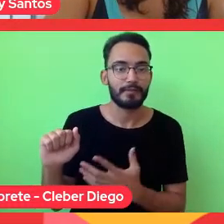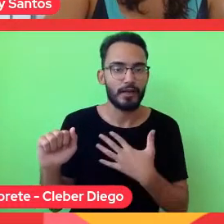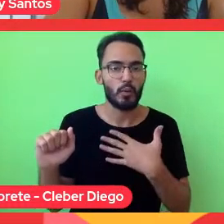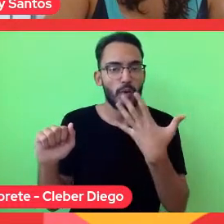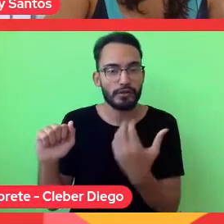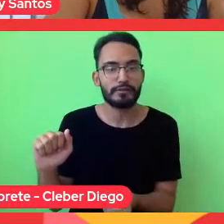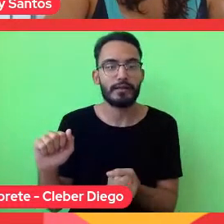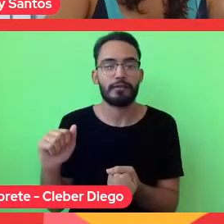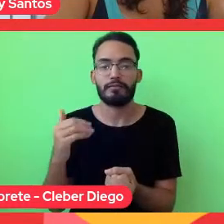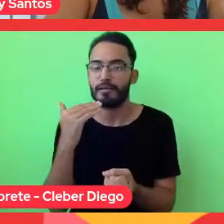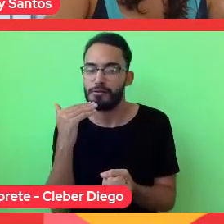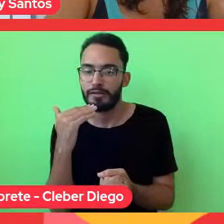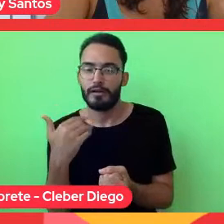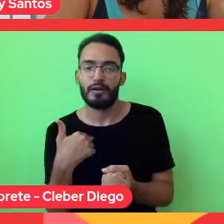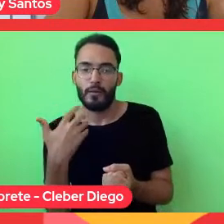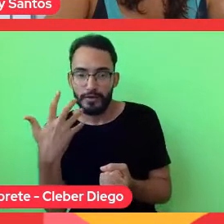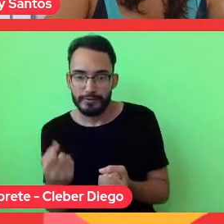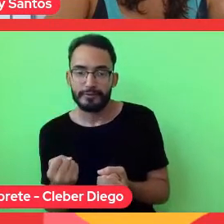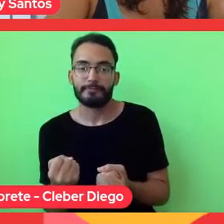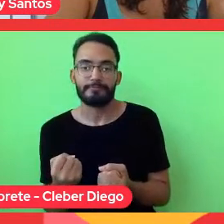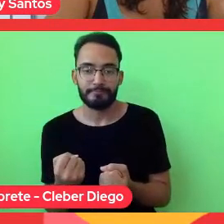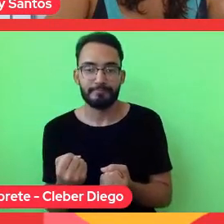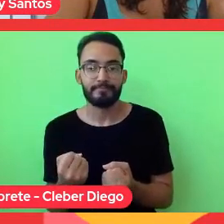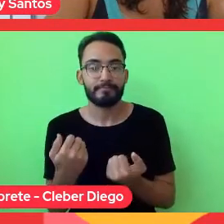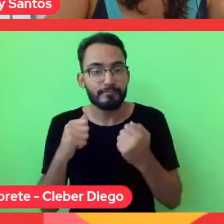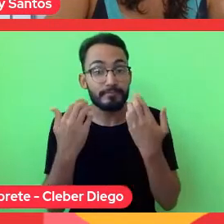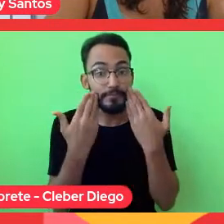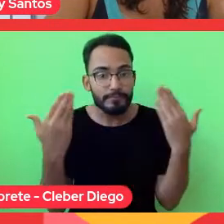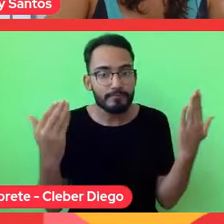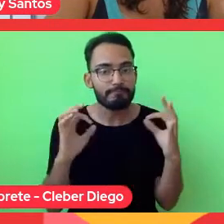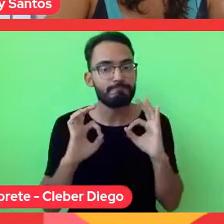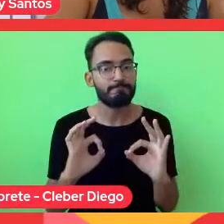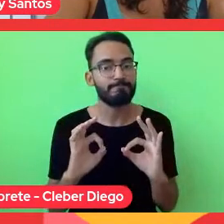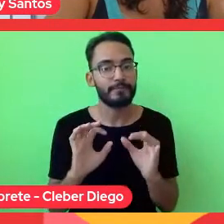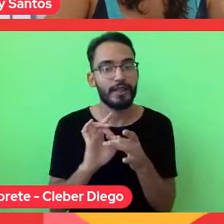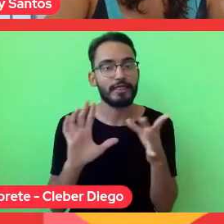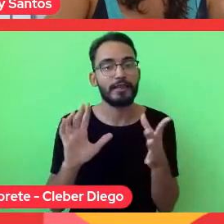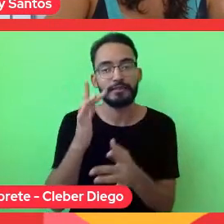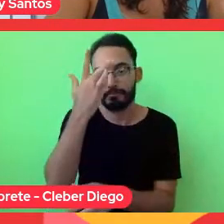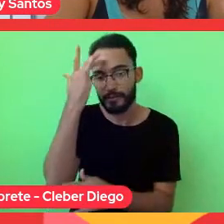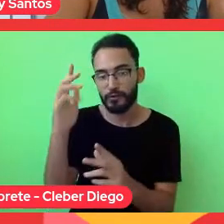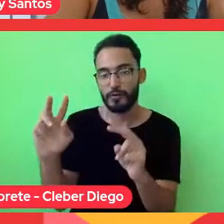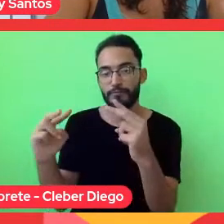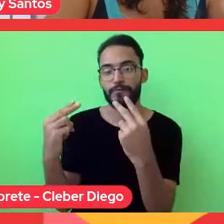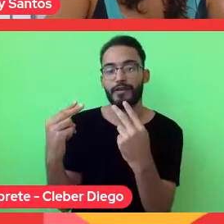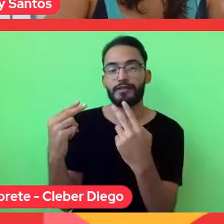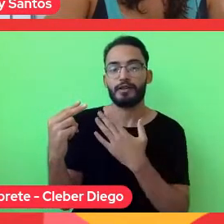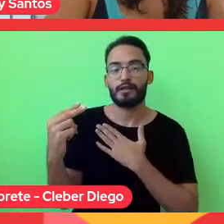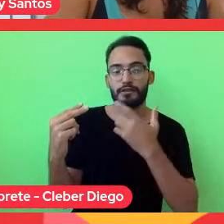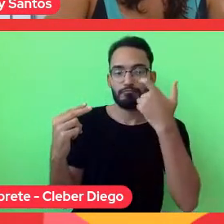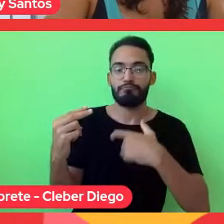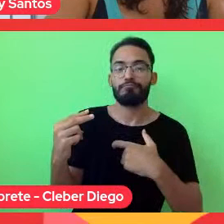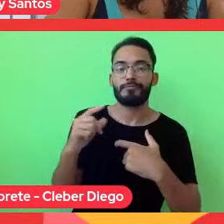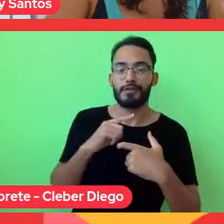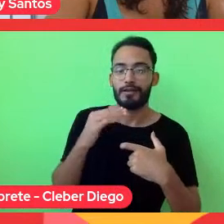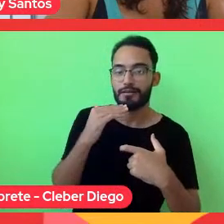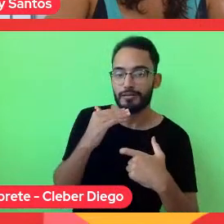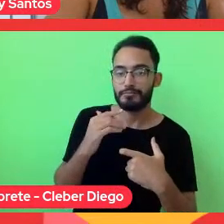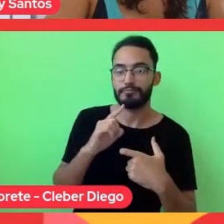as suas imperfeições, colocá-las para jogo ali e deixar que as pessoas te vejam assim como você é, a